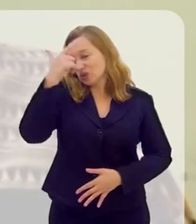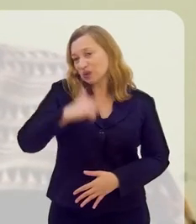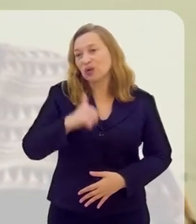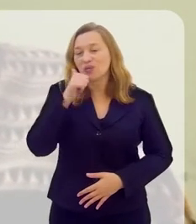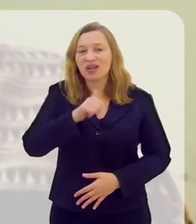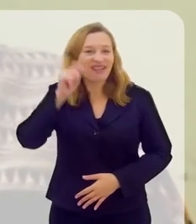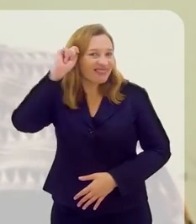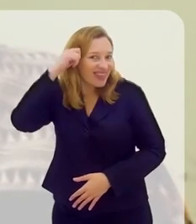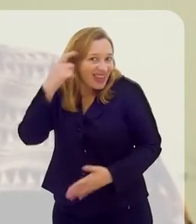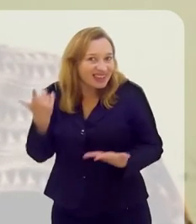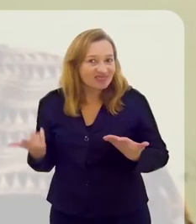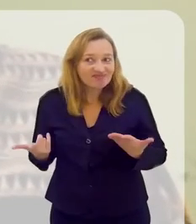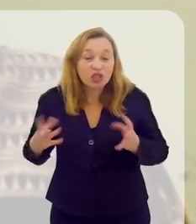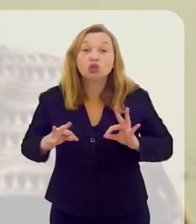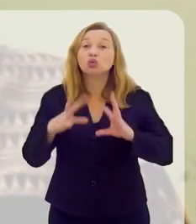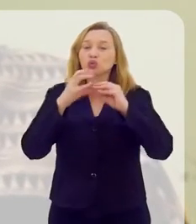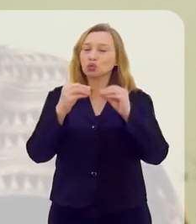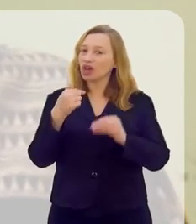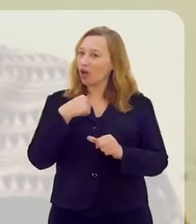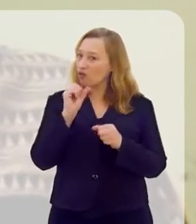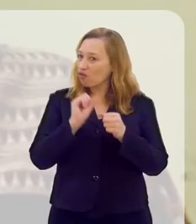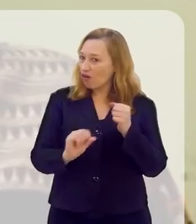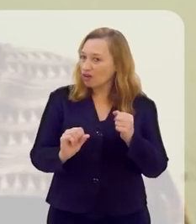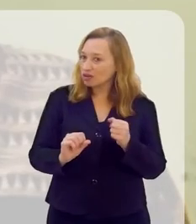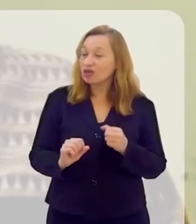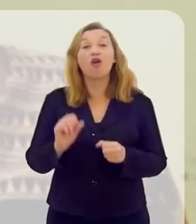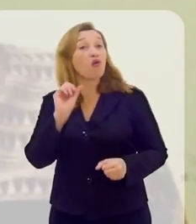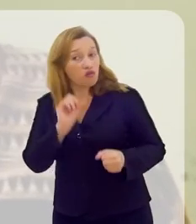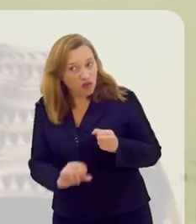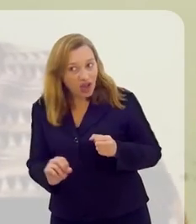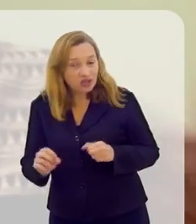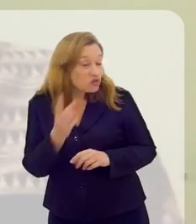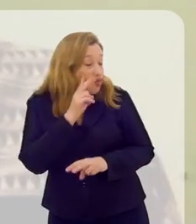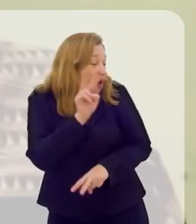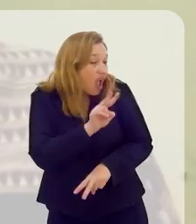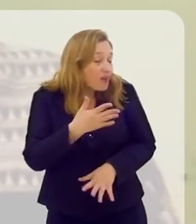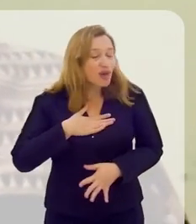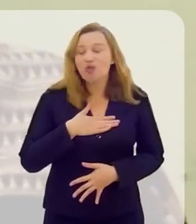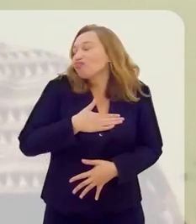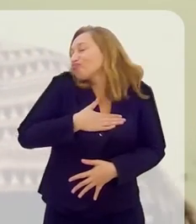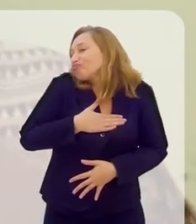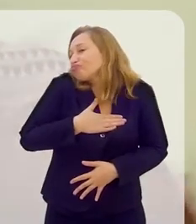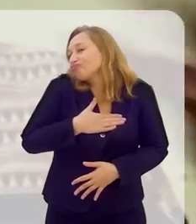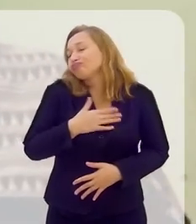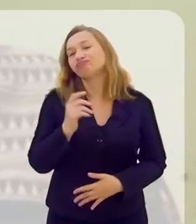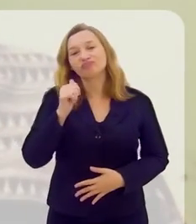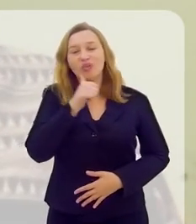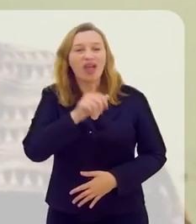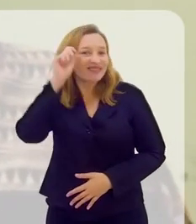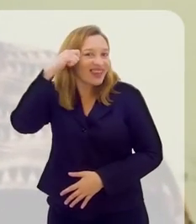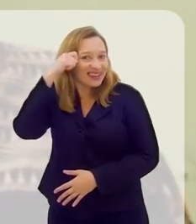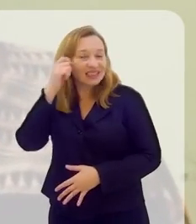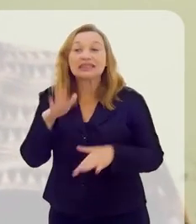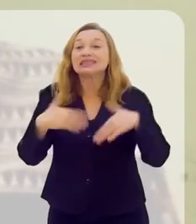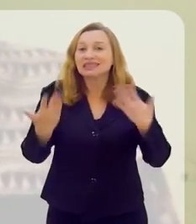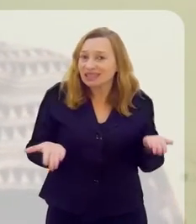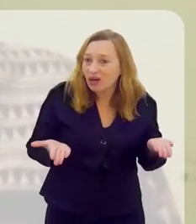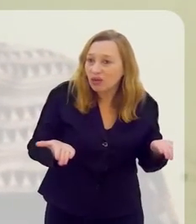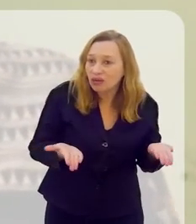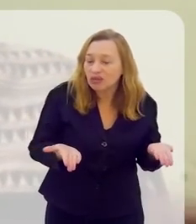uma mulher negra em diáspora, então tudo que eu faço com meu olhar como mulher negra.